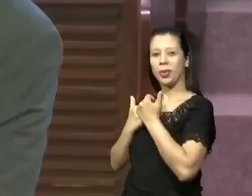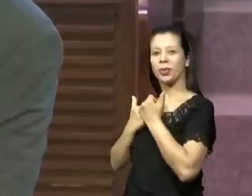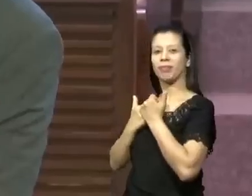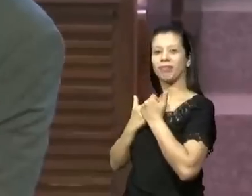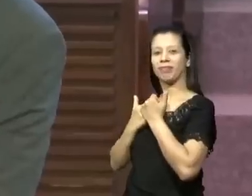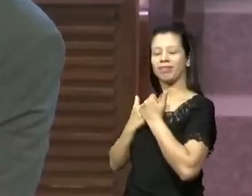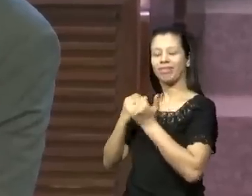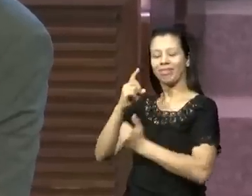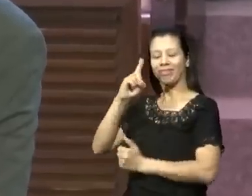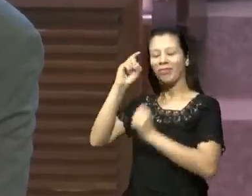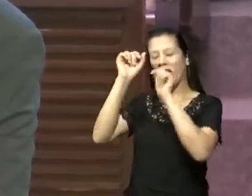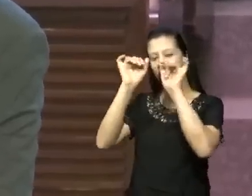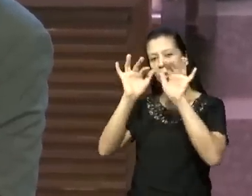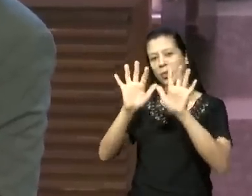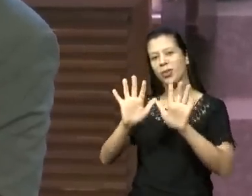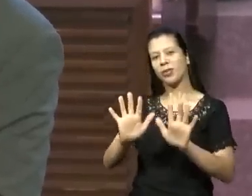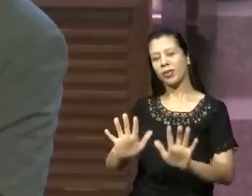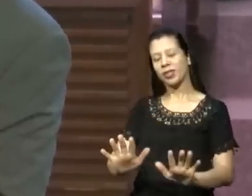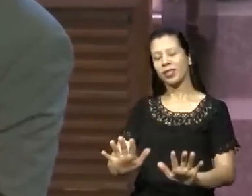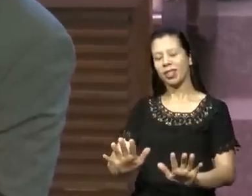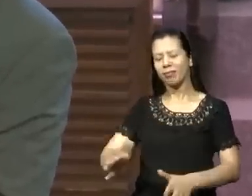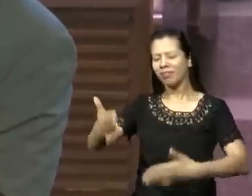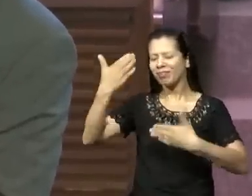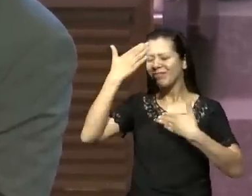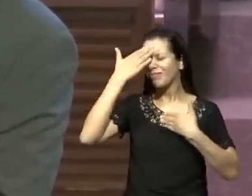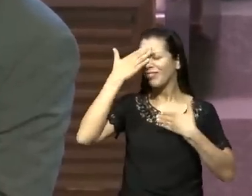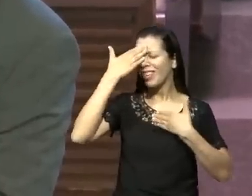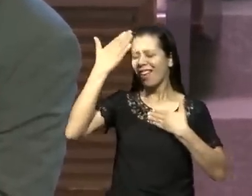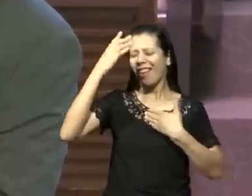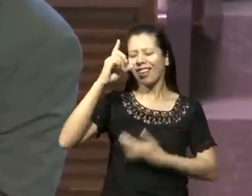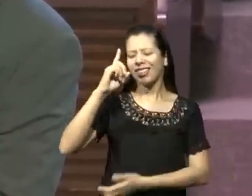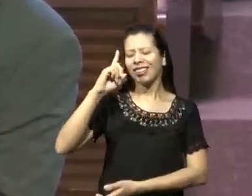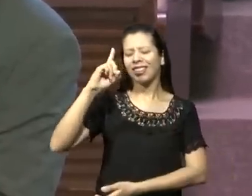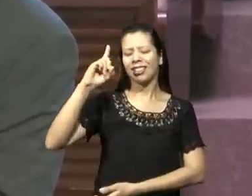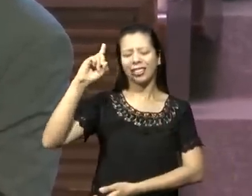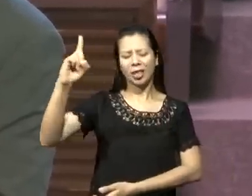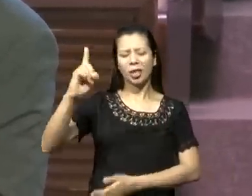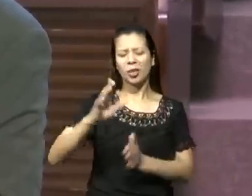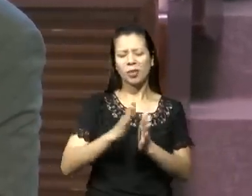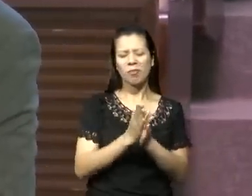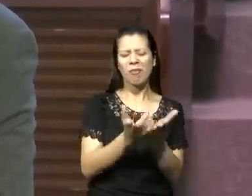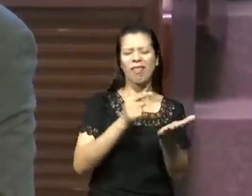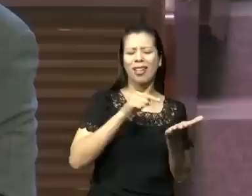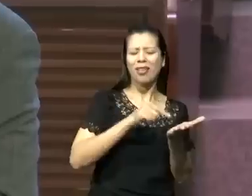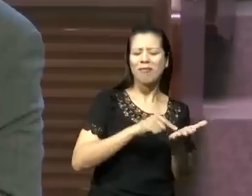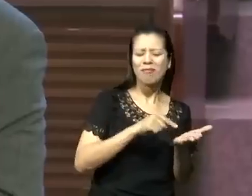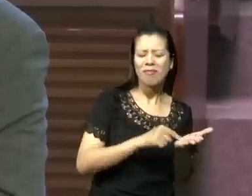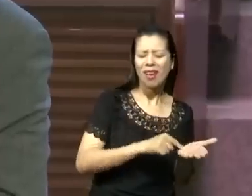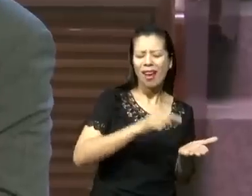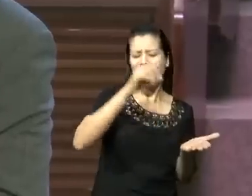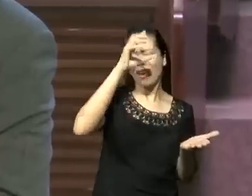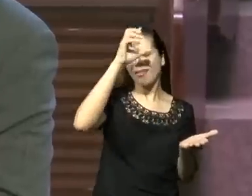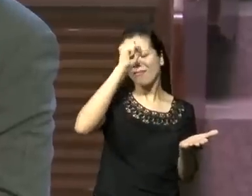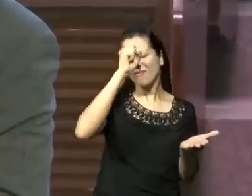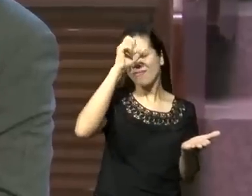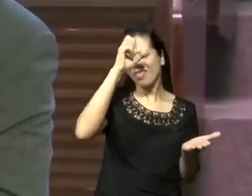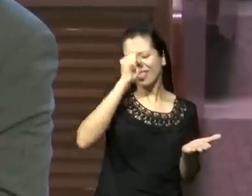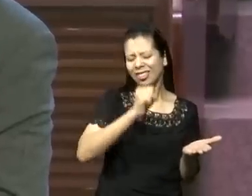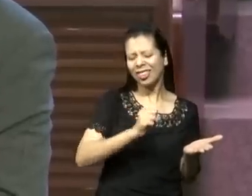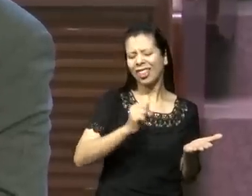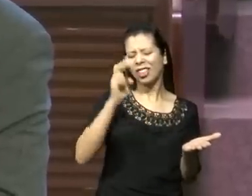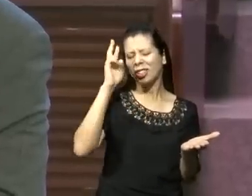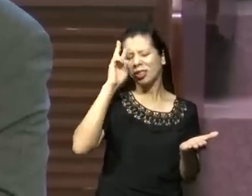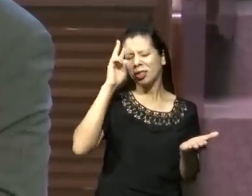Obrigado Senhor por tua palavra Naquele dia quando foste acusado de bastardo